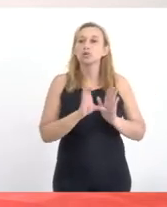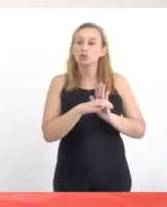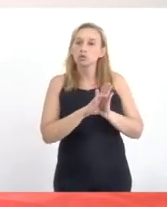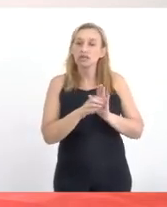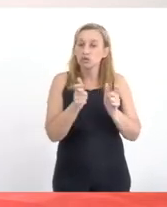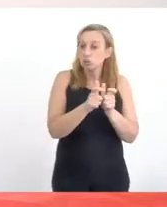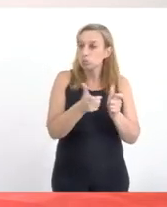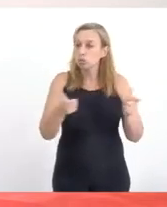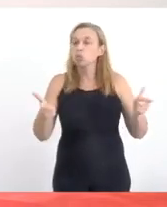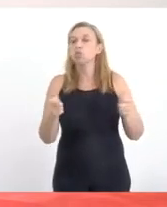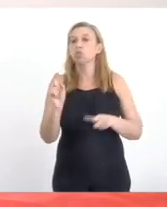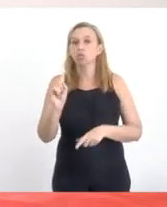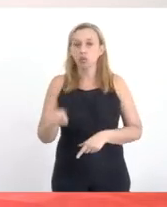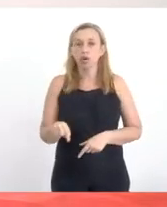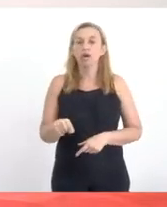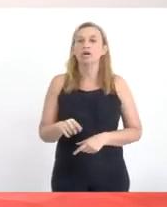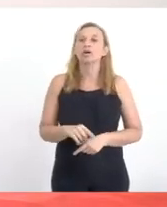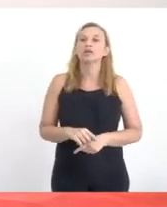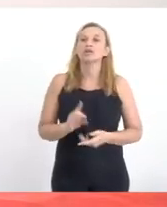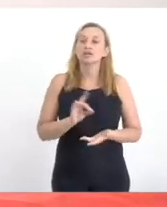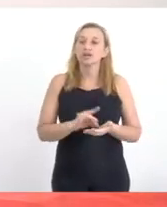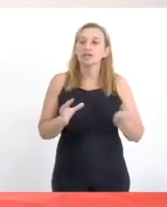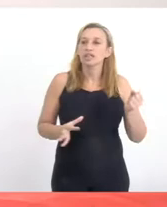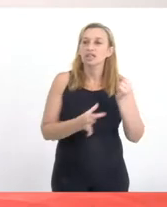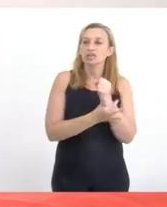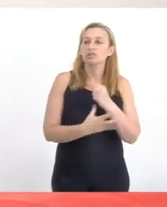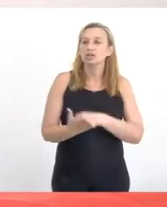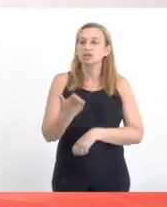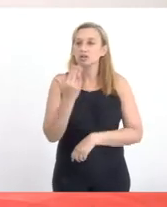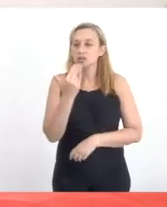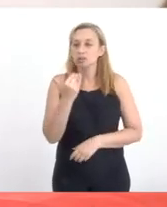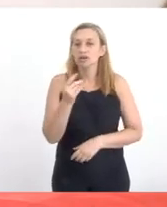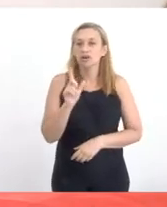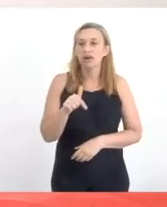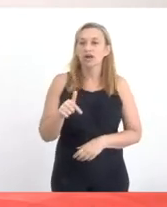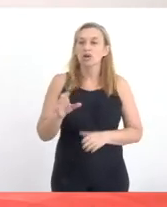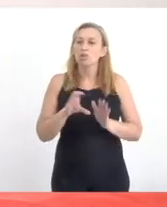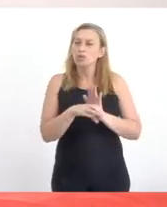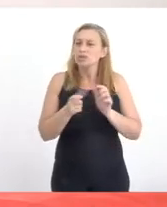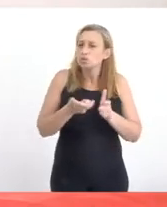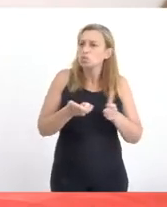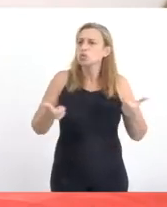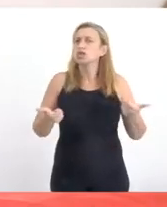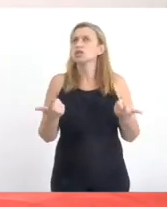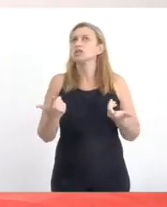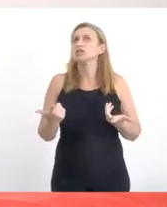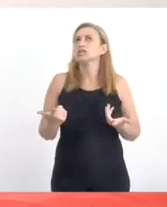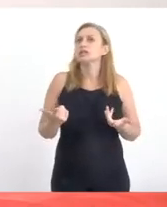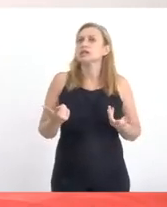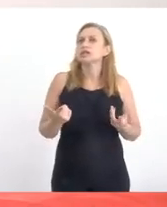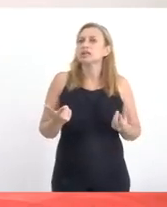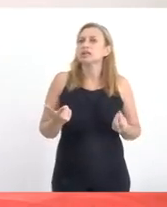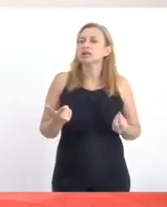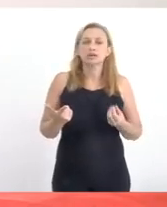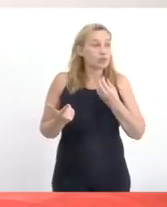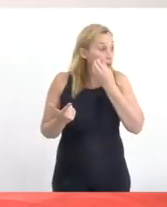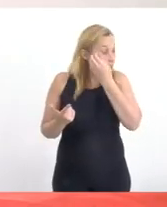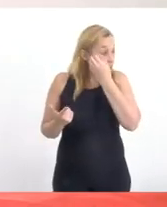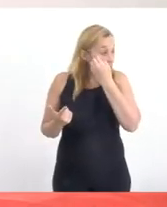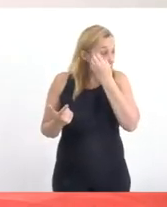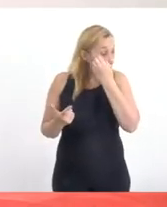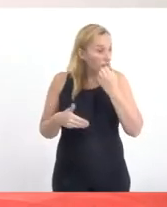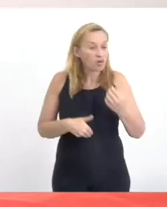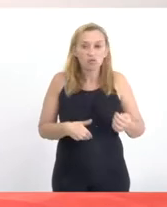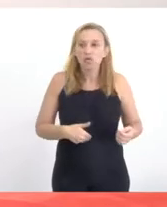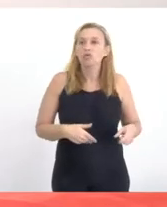conceito amplo né na verdade a insegurança é um conceito amplo que traz tanto a